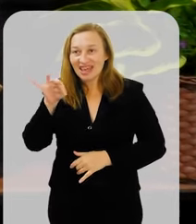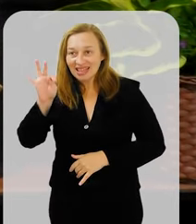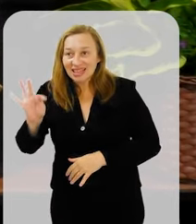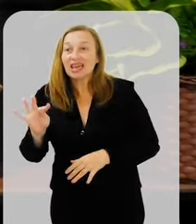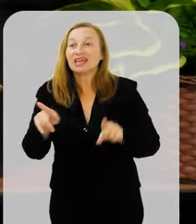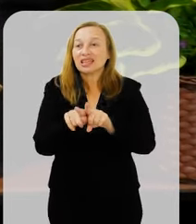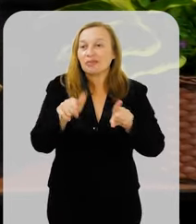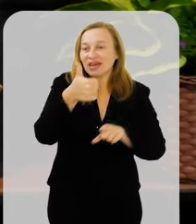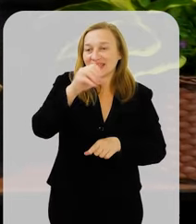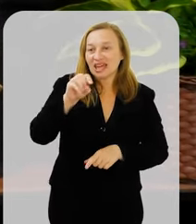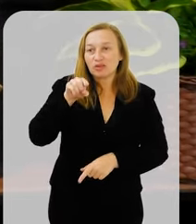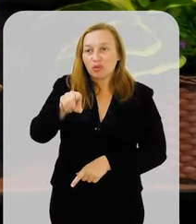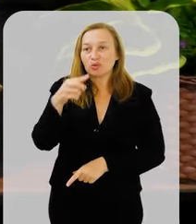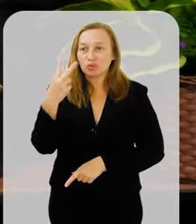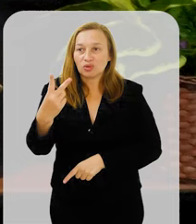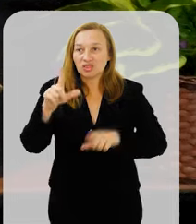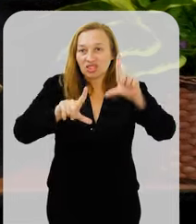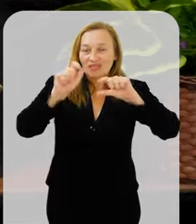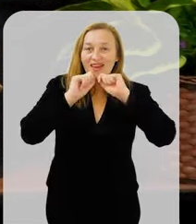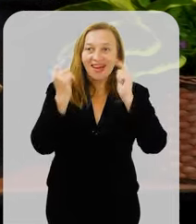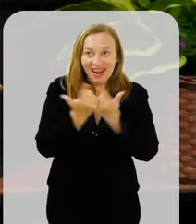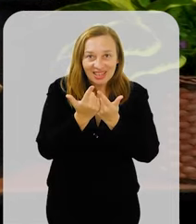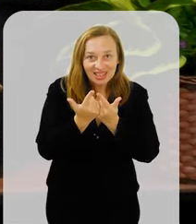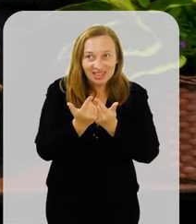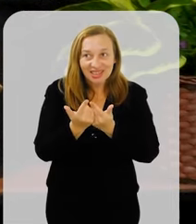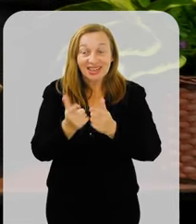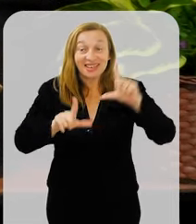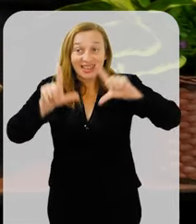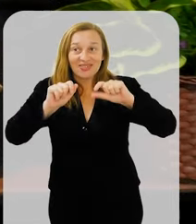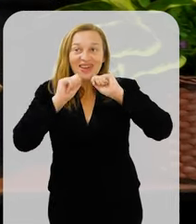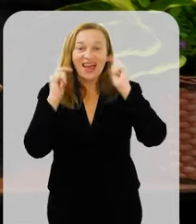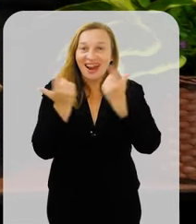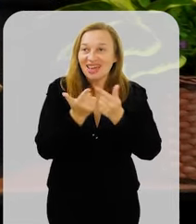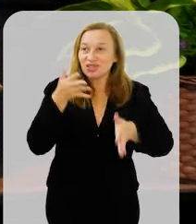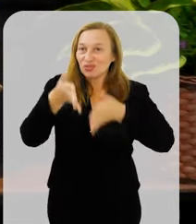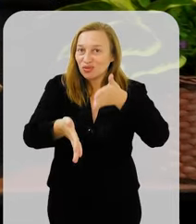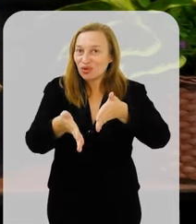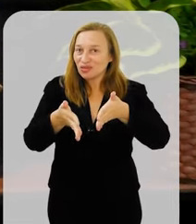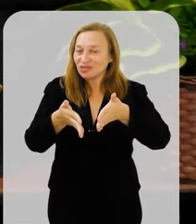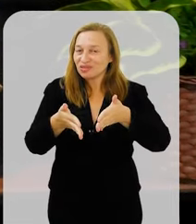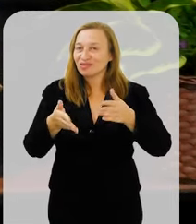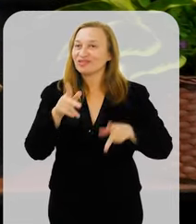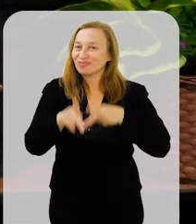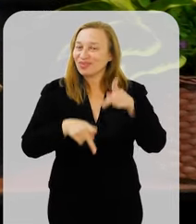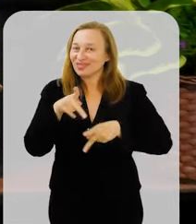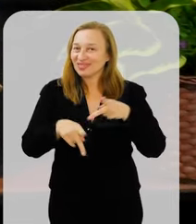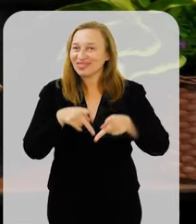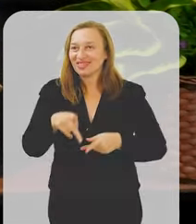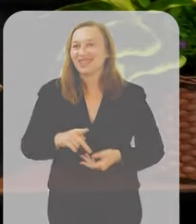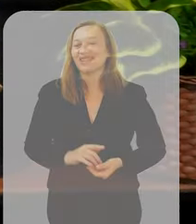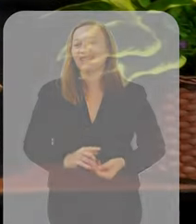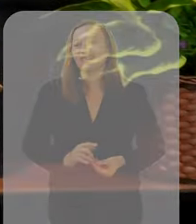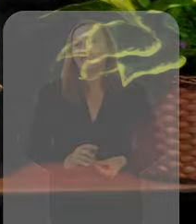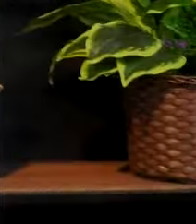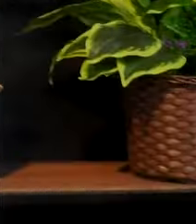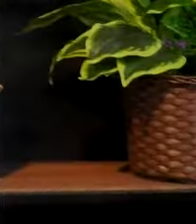também na TV aberta, o canal 10.2. TV Alerj, o canal do povo.